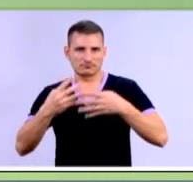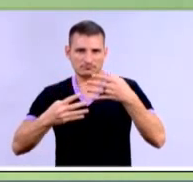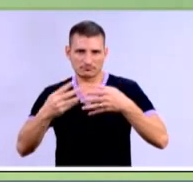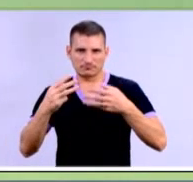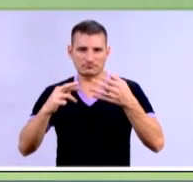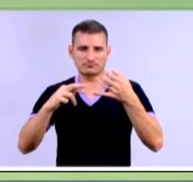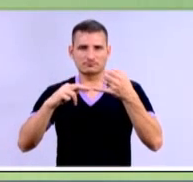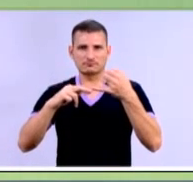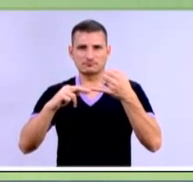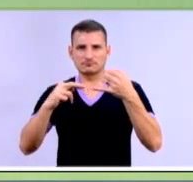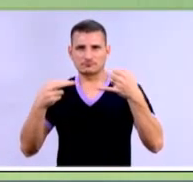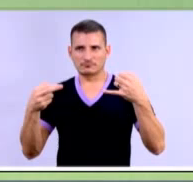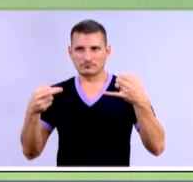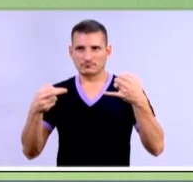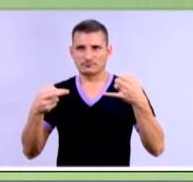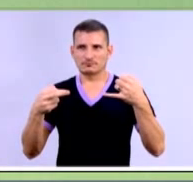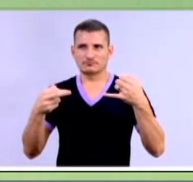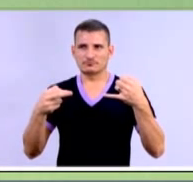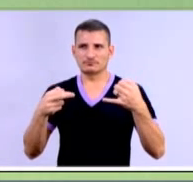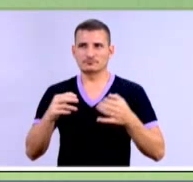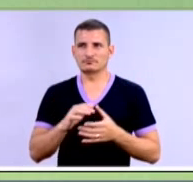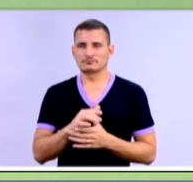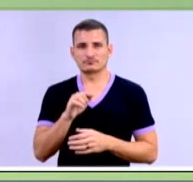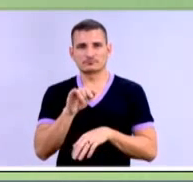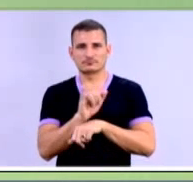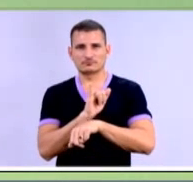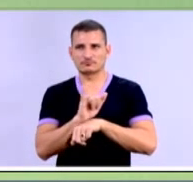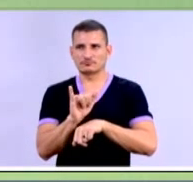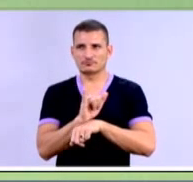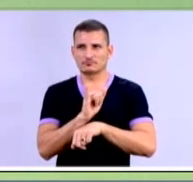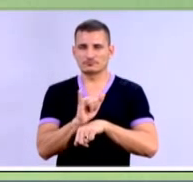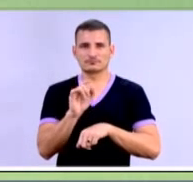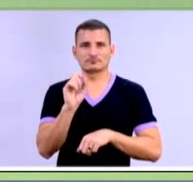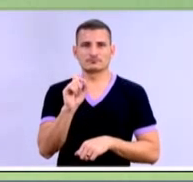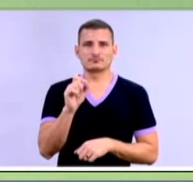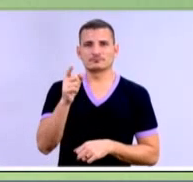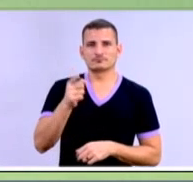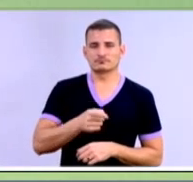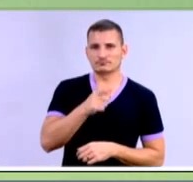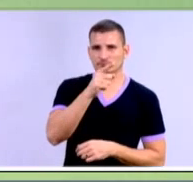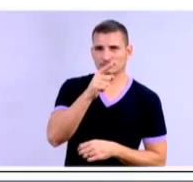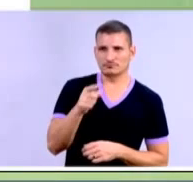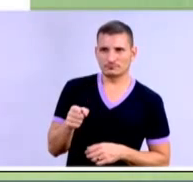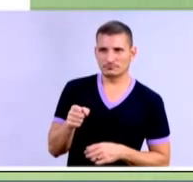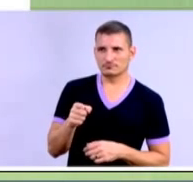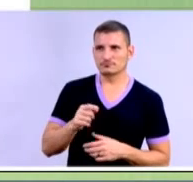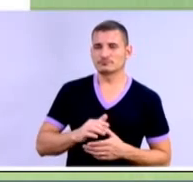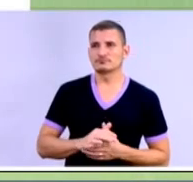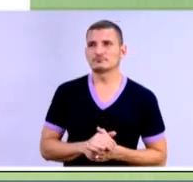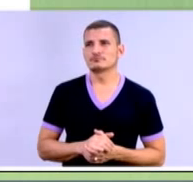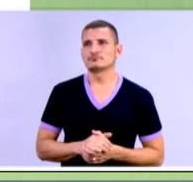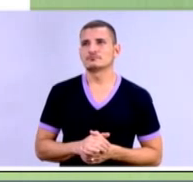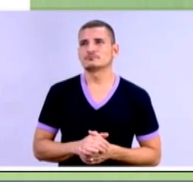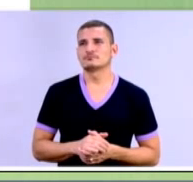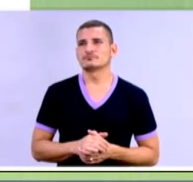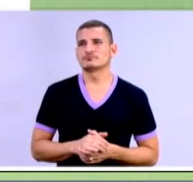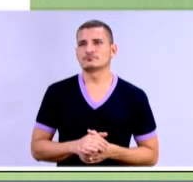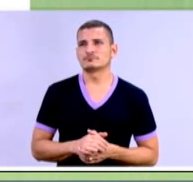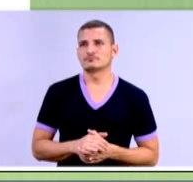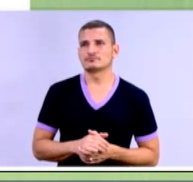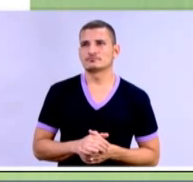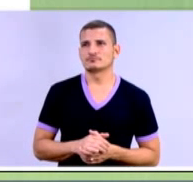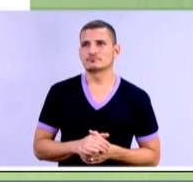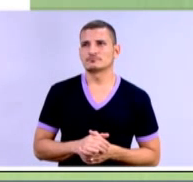e essa técnica é denominada como efeito de cancelamento. Acompanhe só.